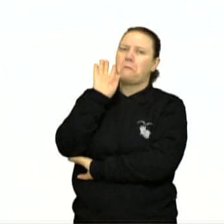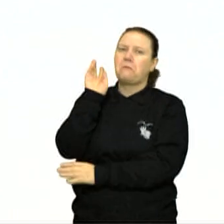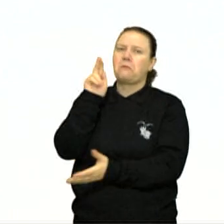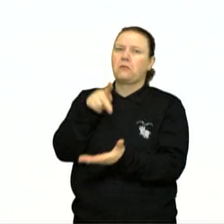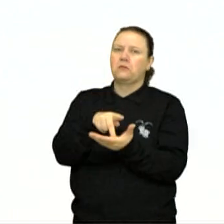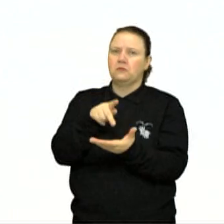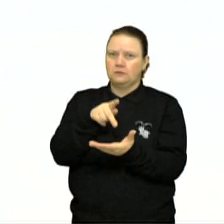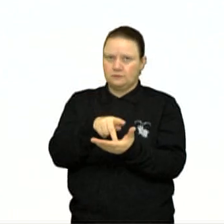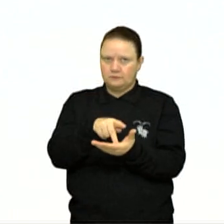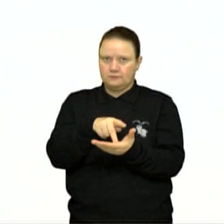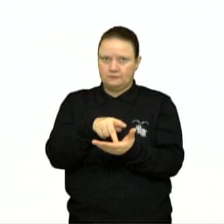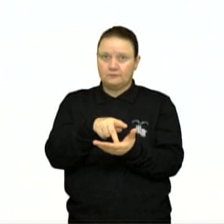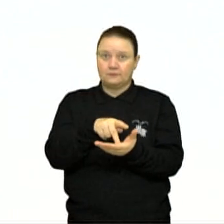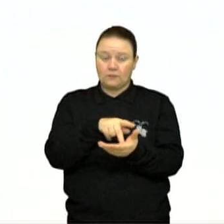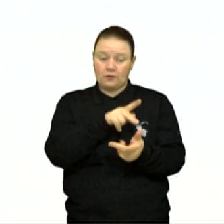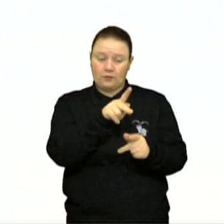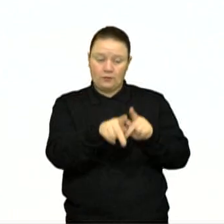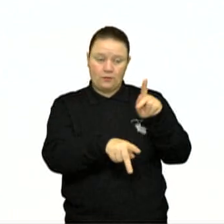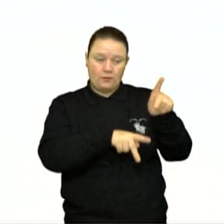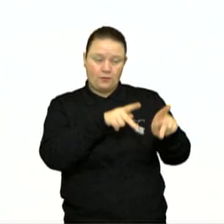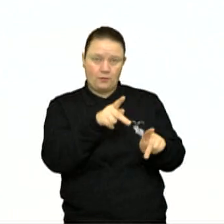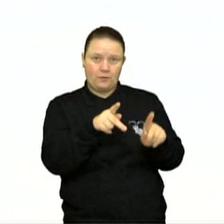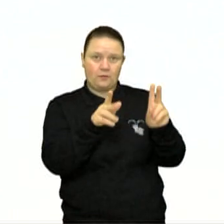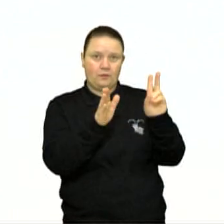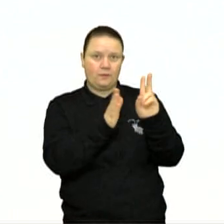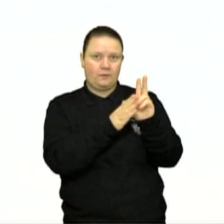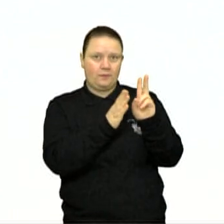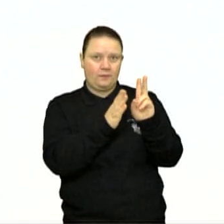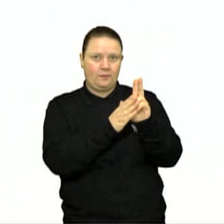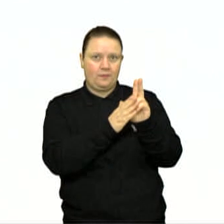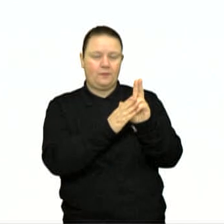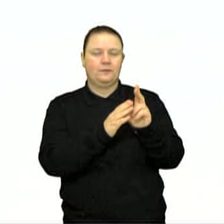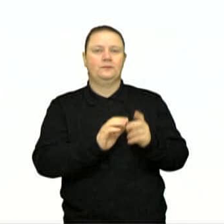arte majoara, né, dos nossos povos indígenas.